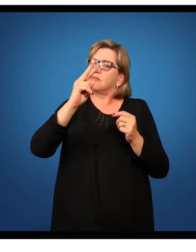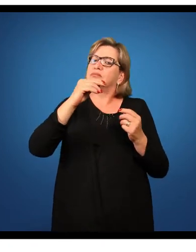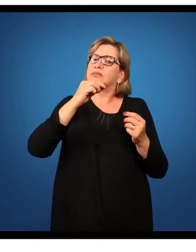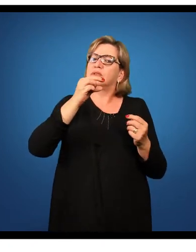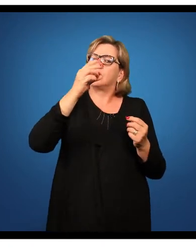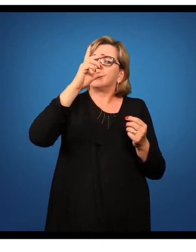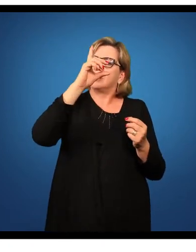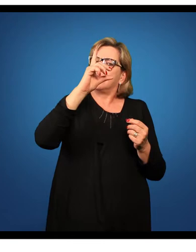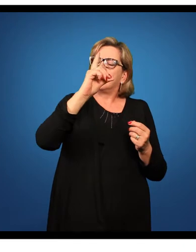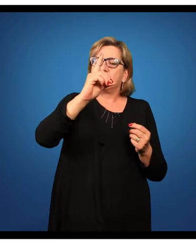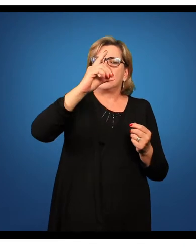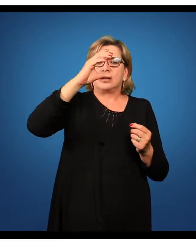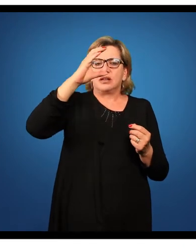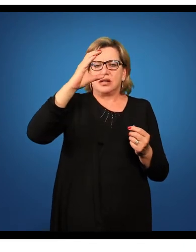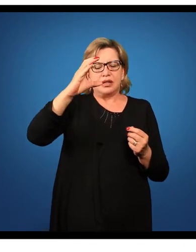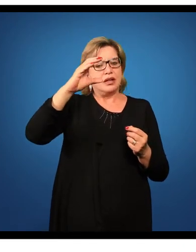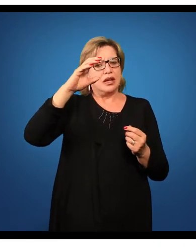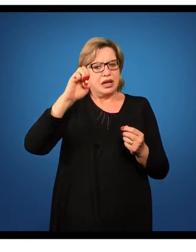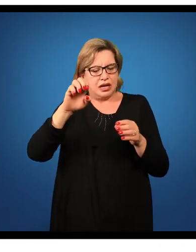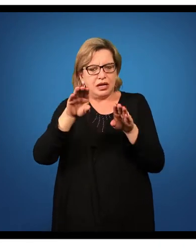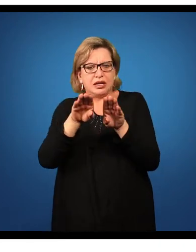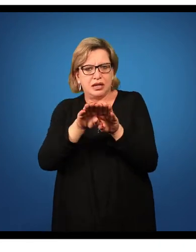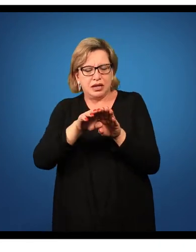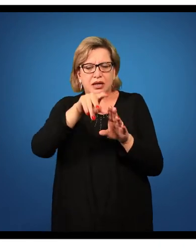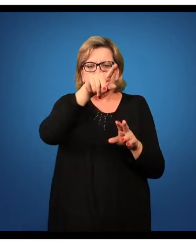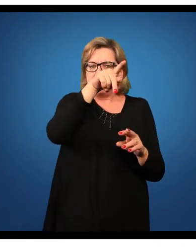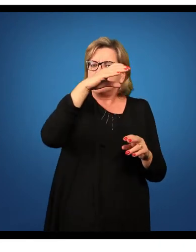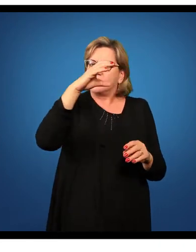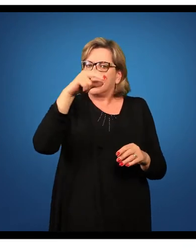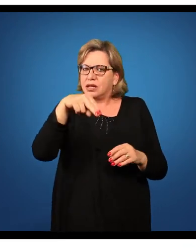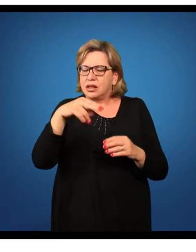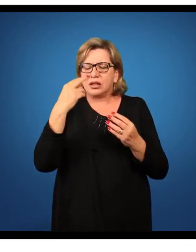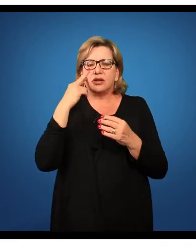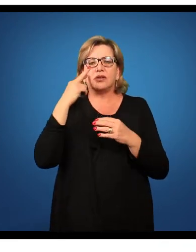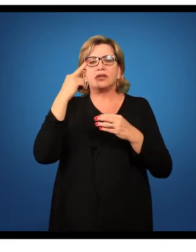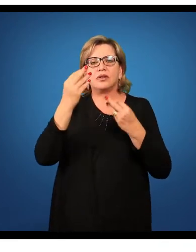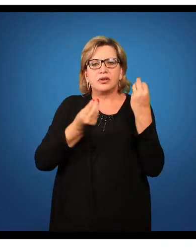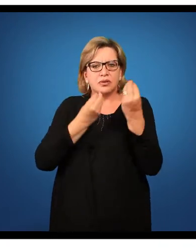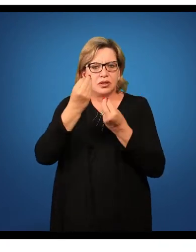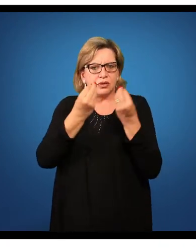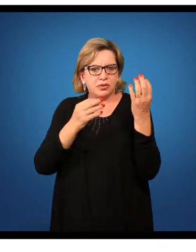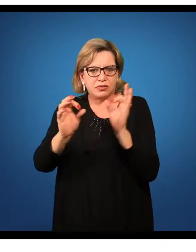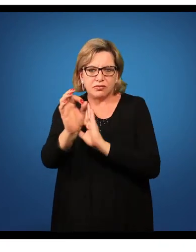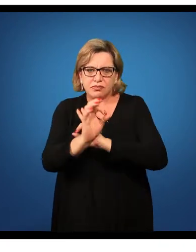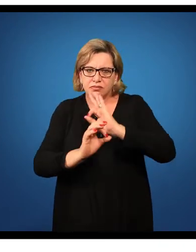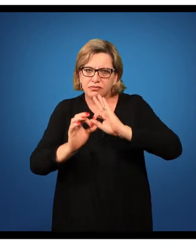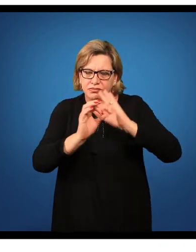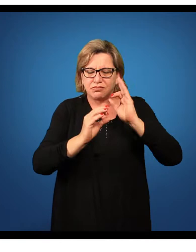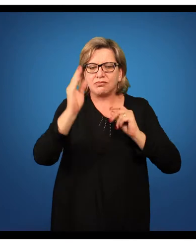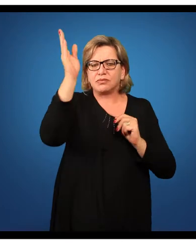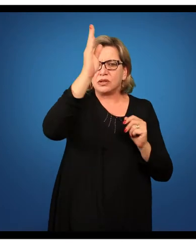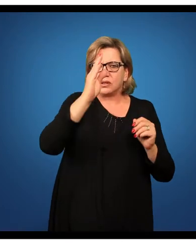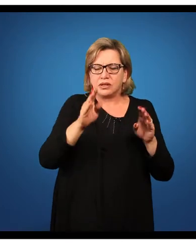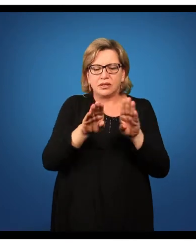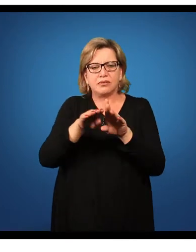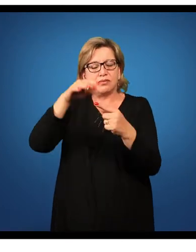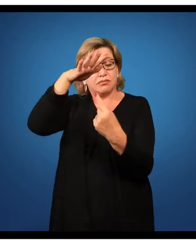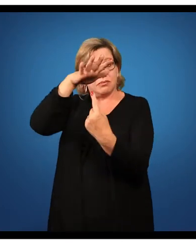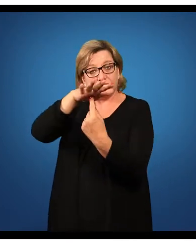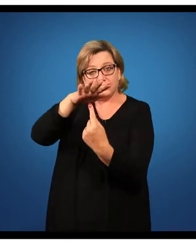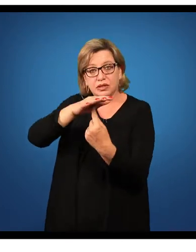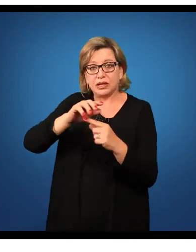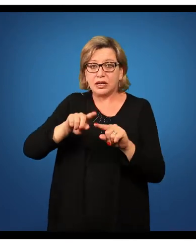a esses documentos como eles estão estruturados dentro da ser do âmbito nacional e também do estadual